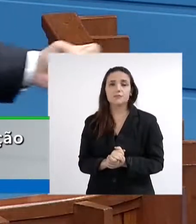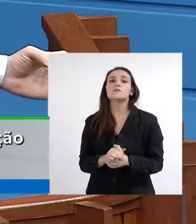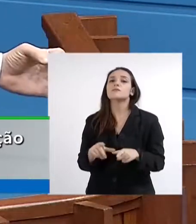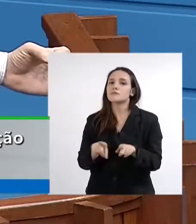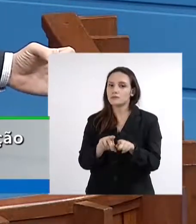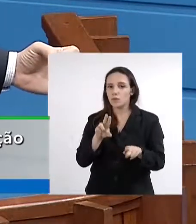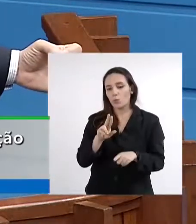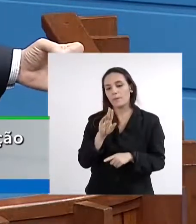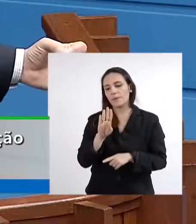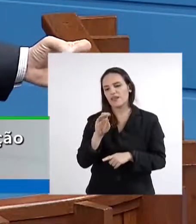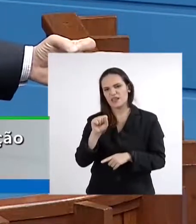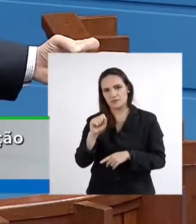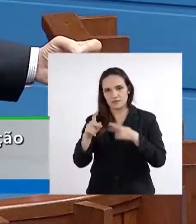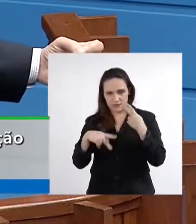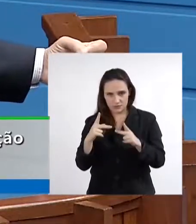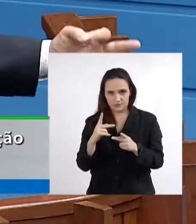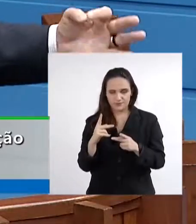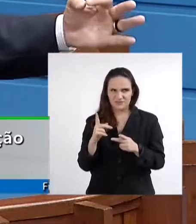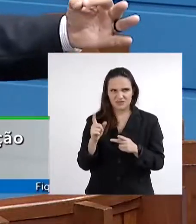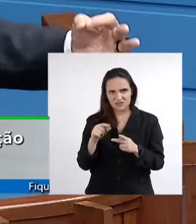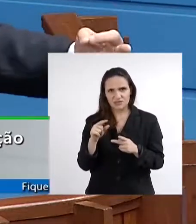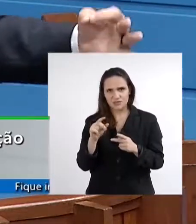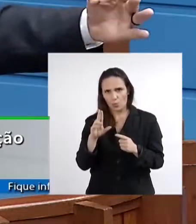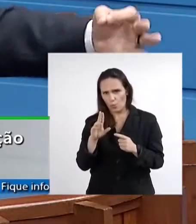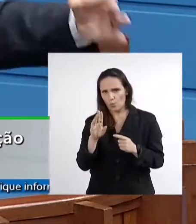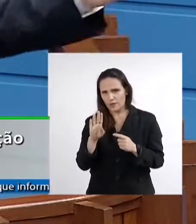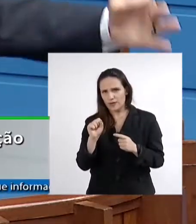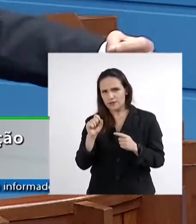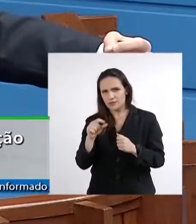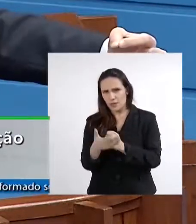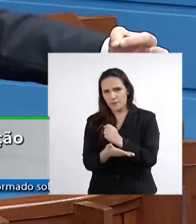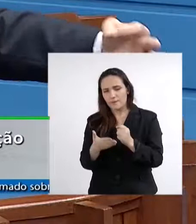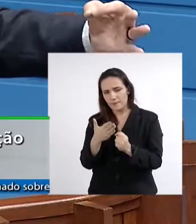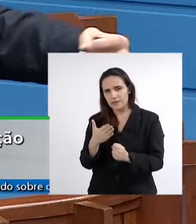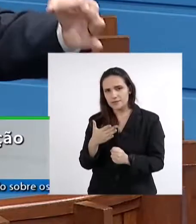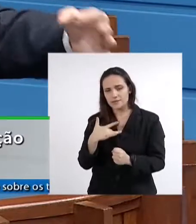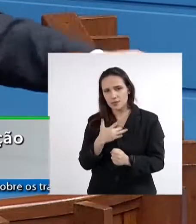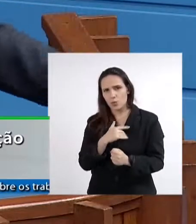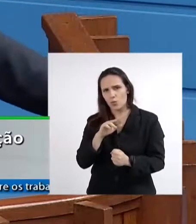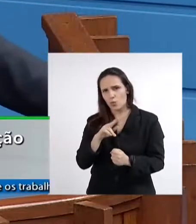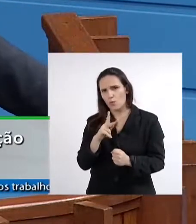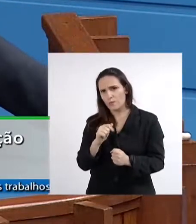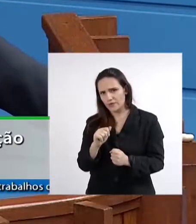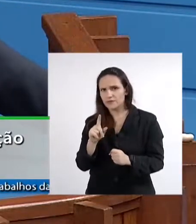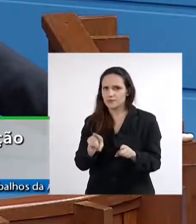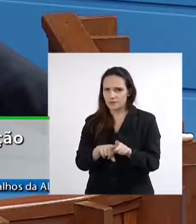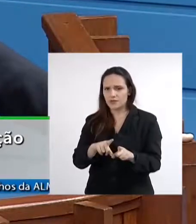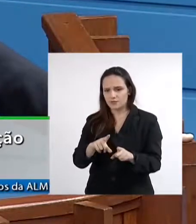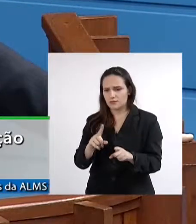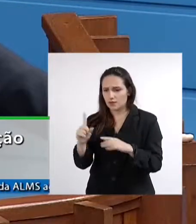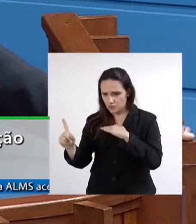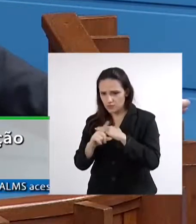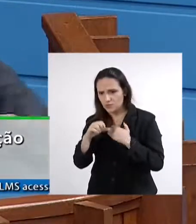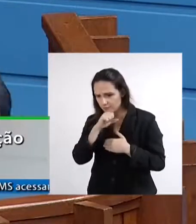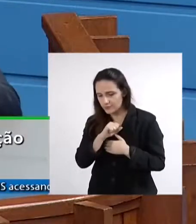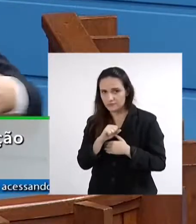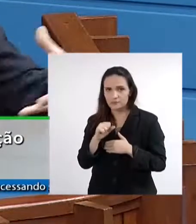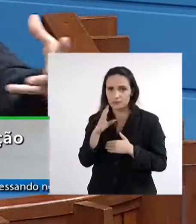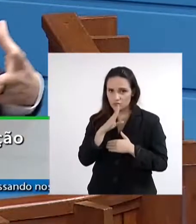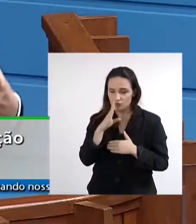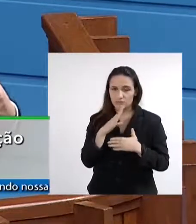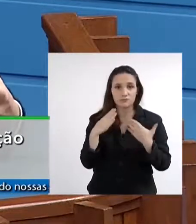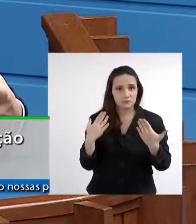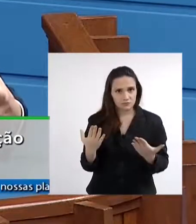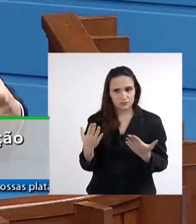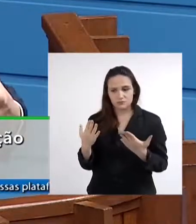nas UBSs, ou melhor, também nas UPAs, unidades de pronto atendimento. Então, quando tudo